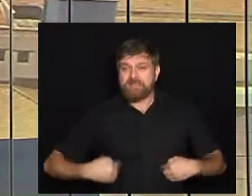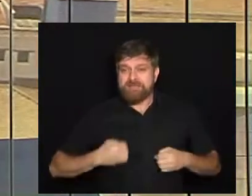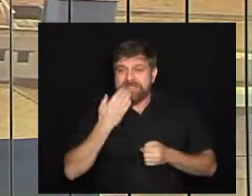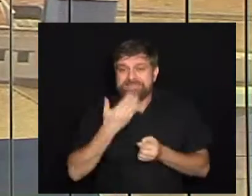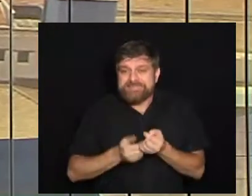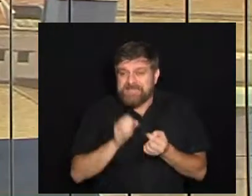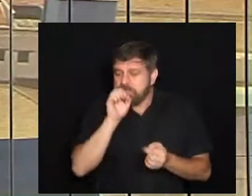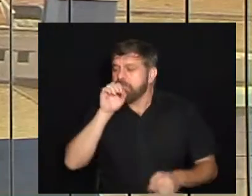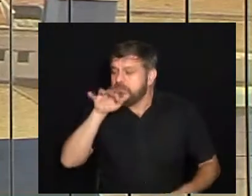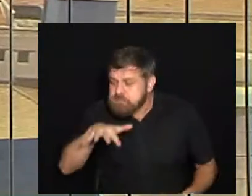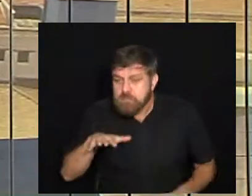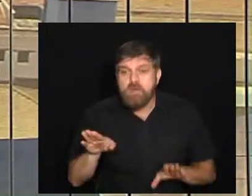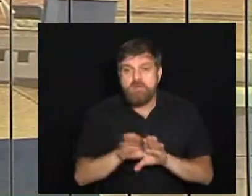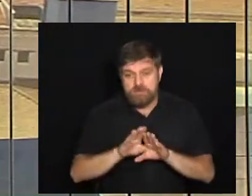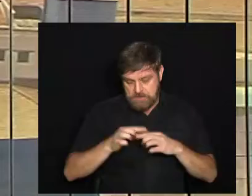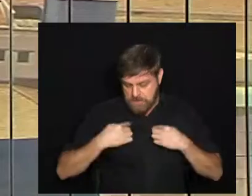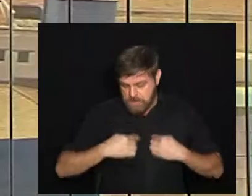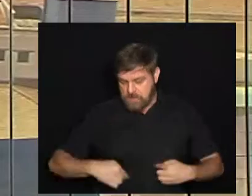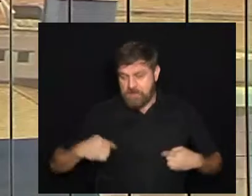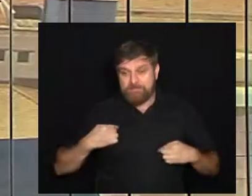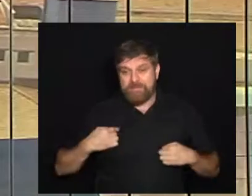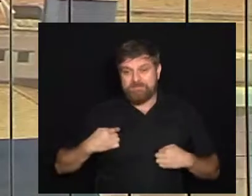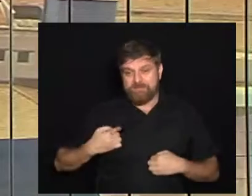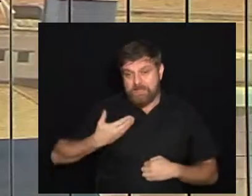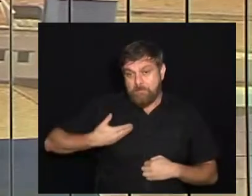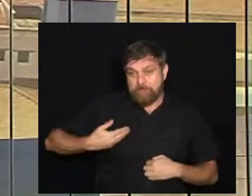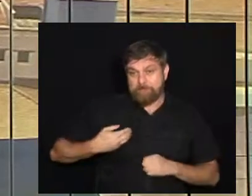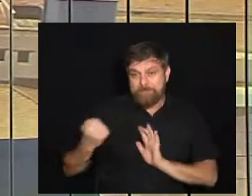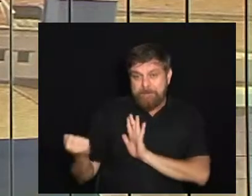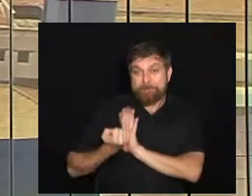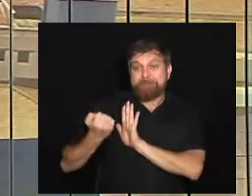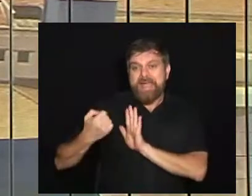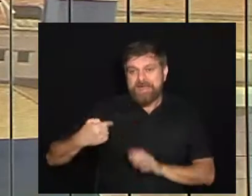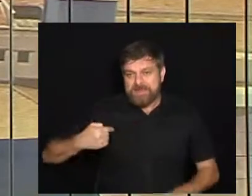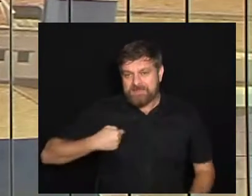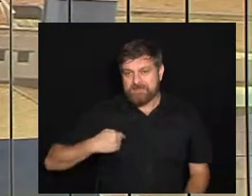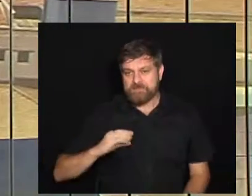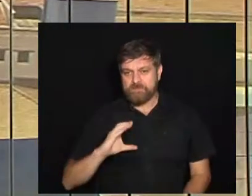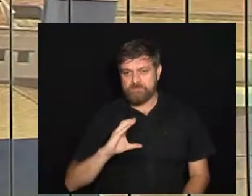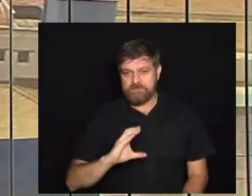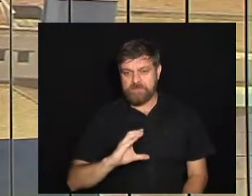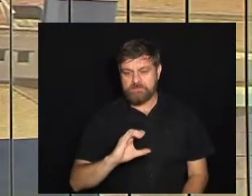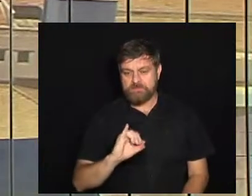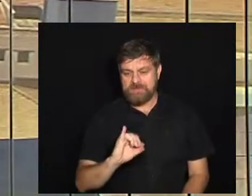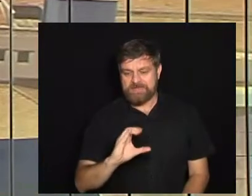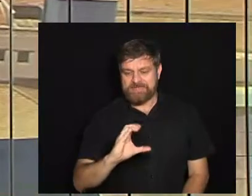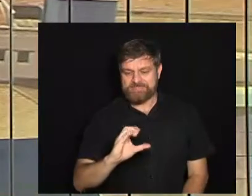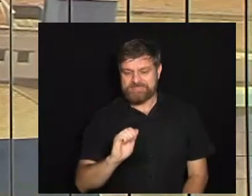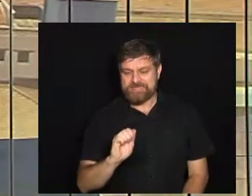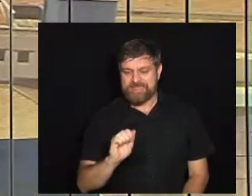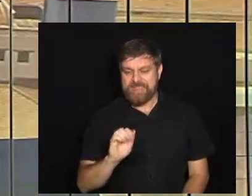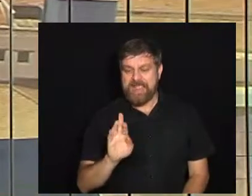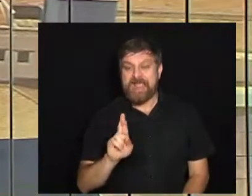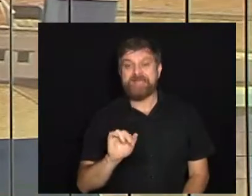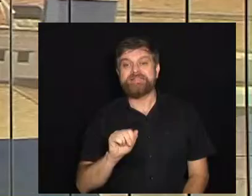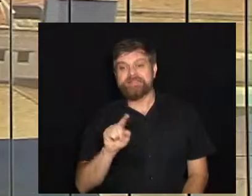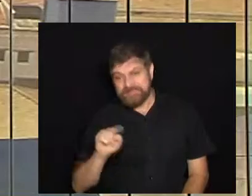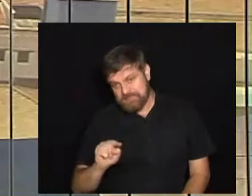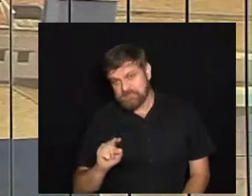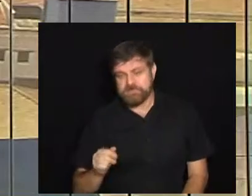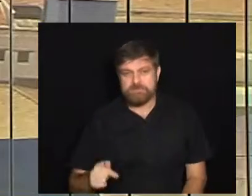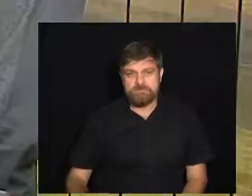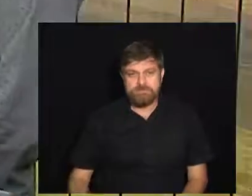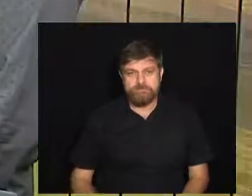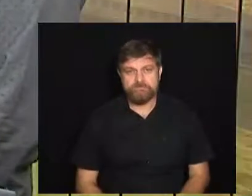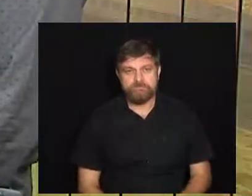isso outros quadros respiratórios podem provocar isso então é não é vamos dizer assim não é que todo mundo que tivesse a doença vai ter uma sequela pulmonar de